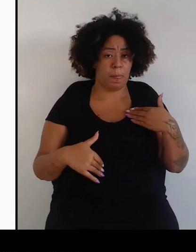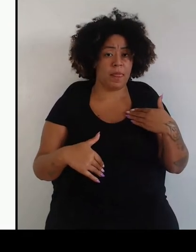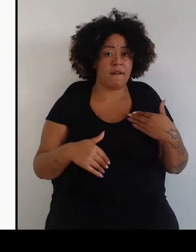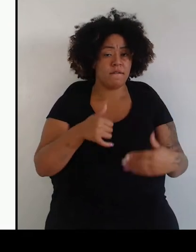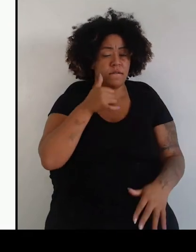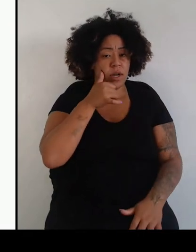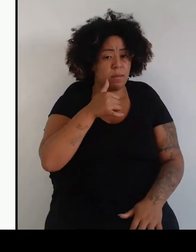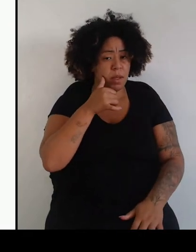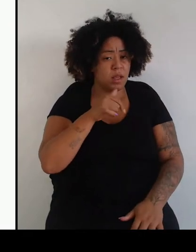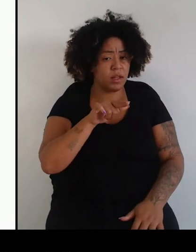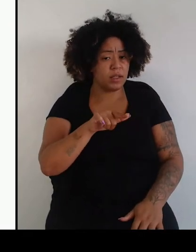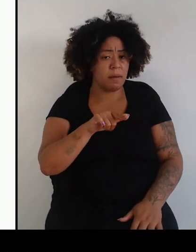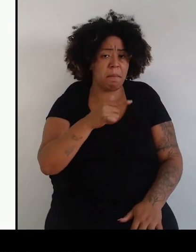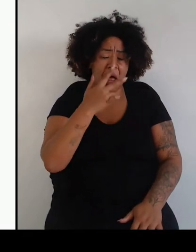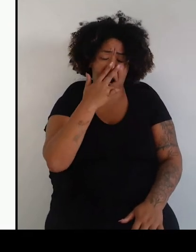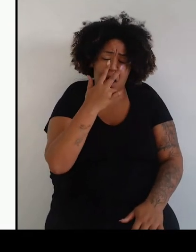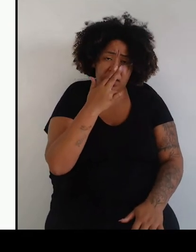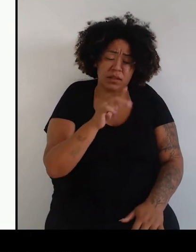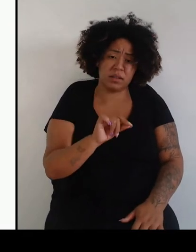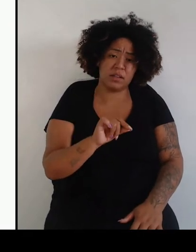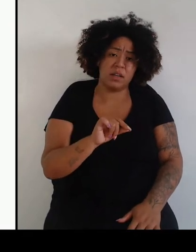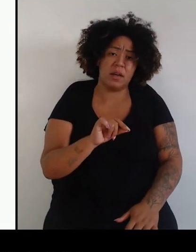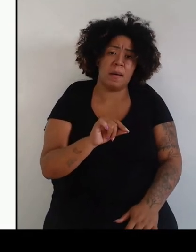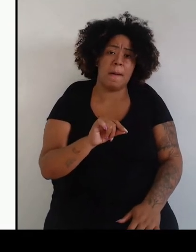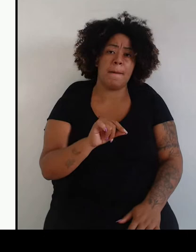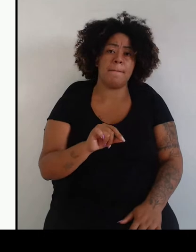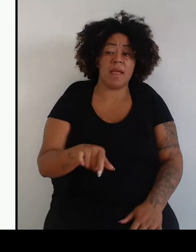a evidências de que bacon